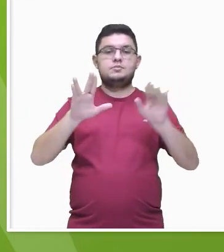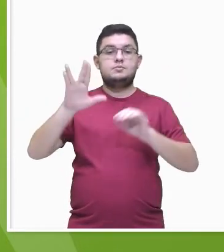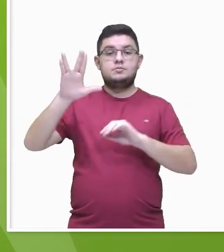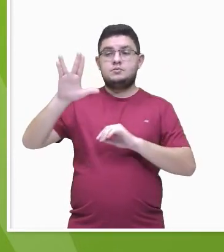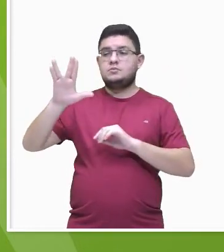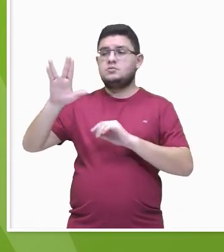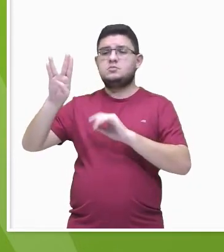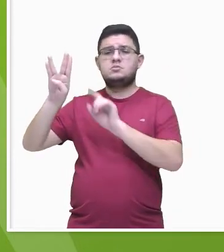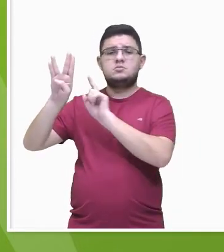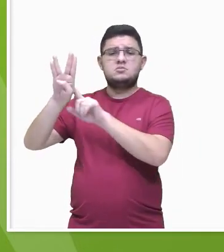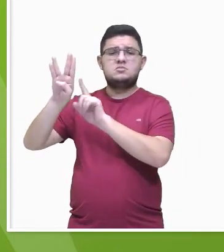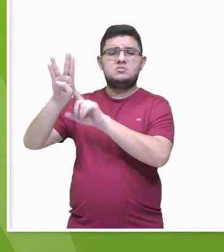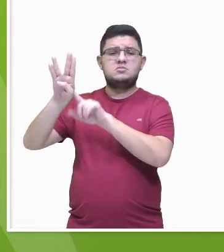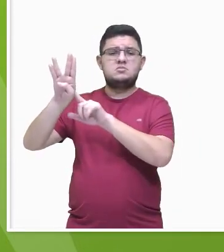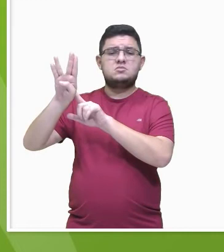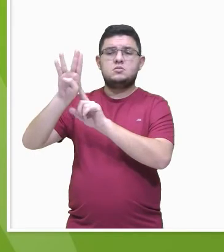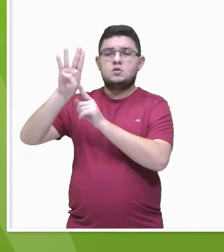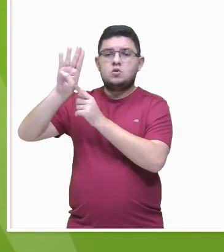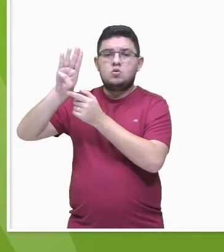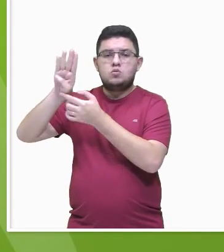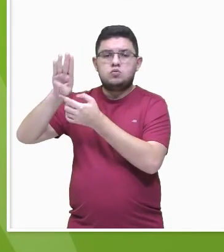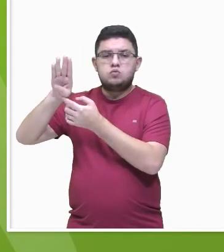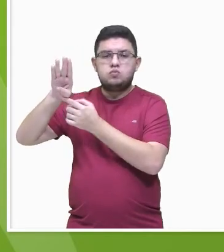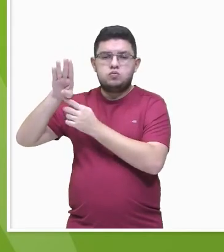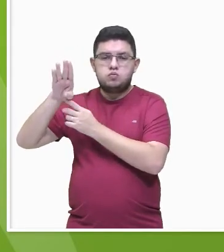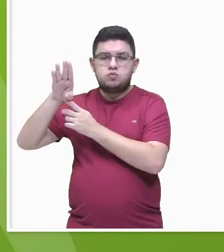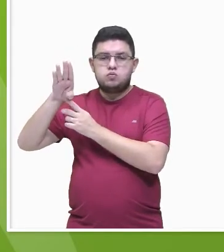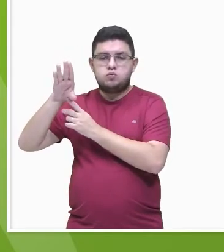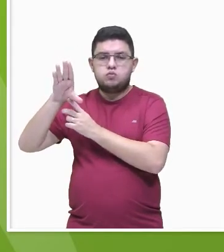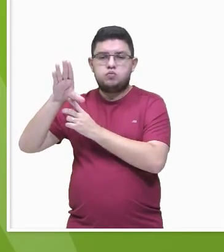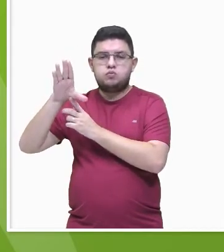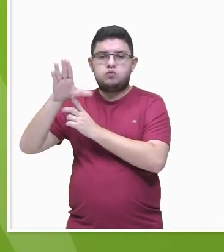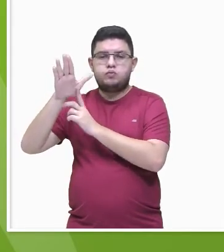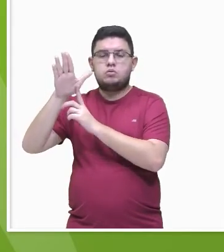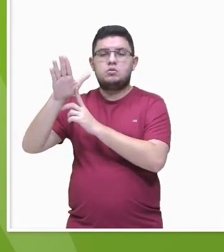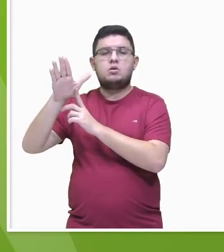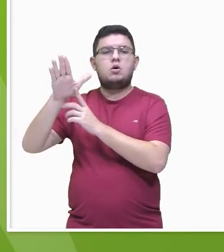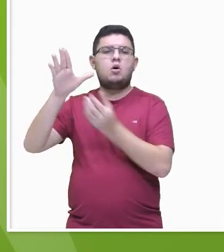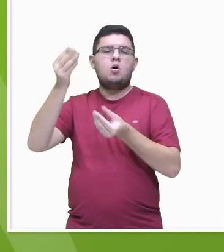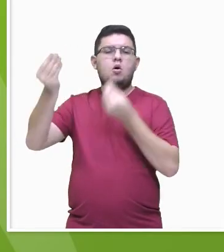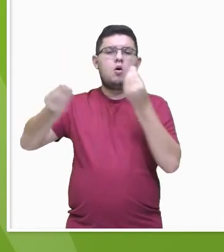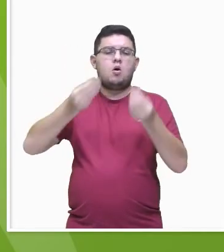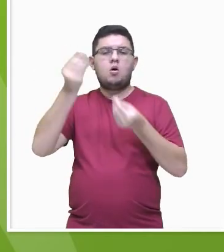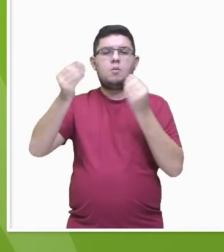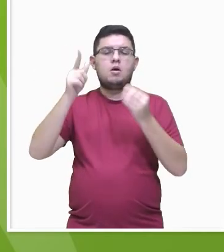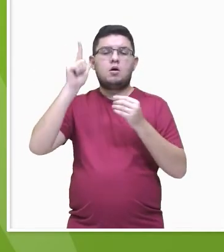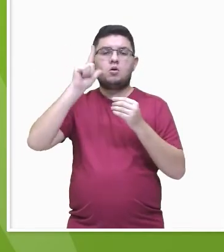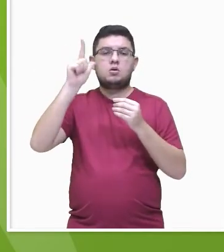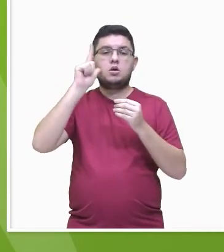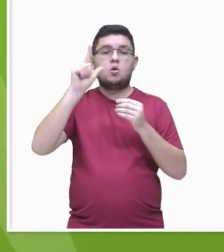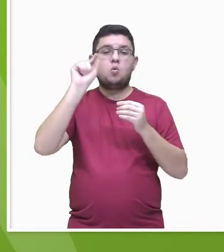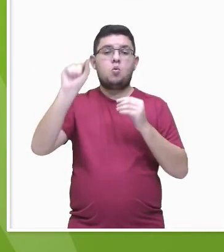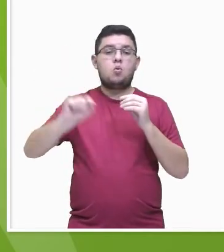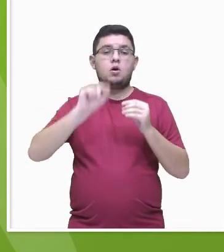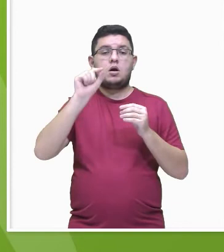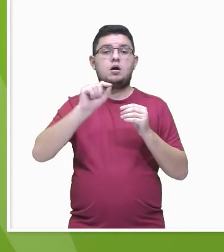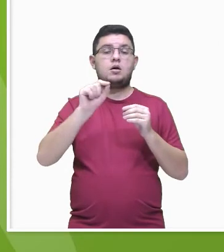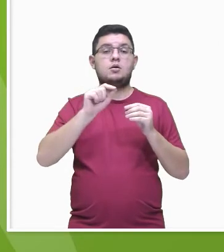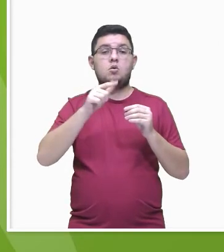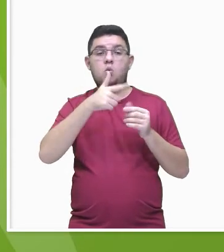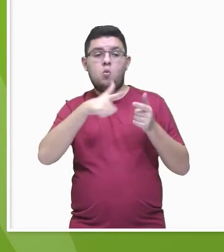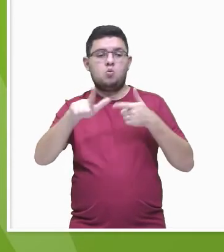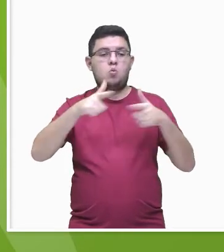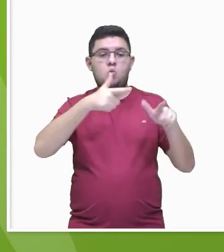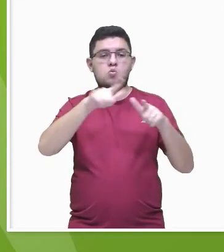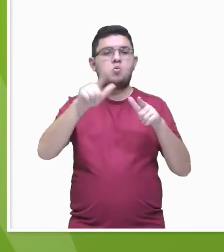está visualizando, ele consegue formar os outros 3 que faltavam, e aí a gente tem o